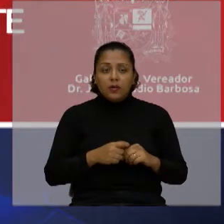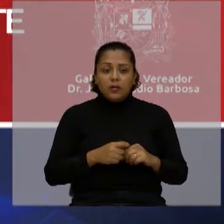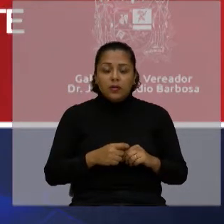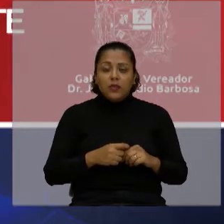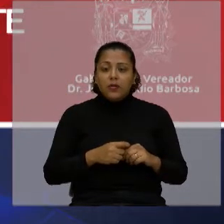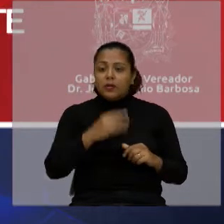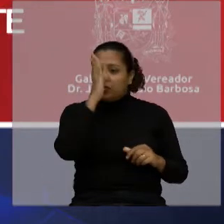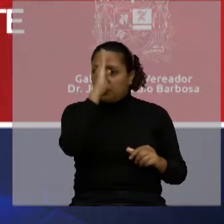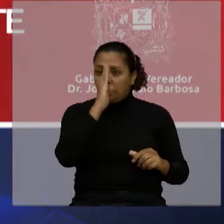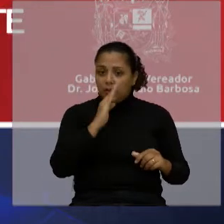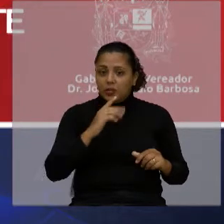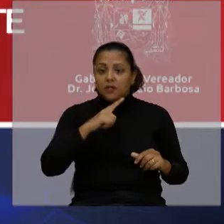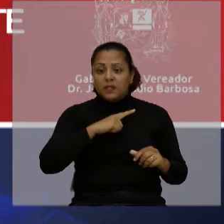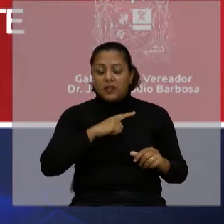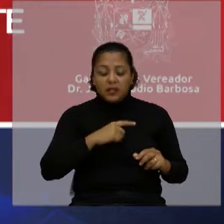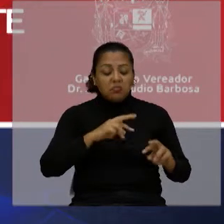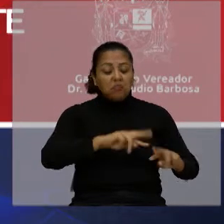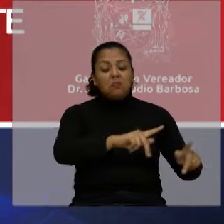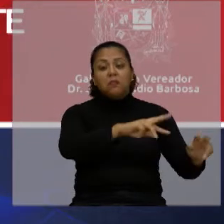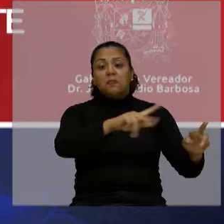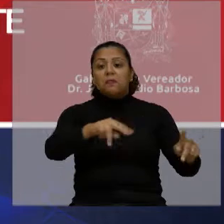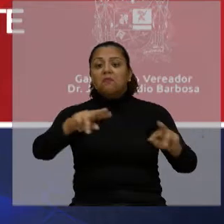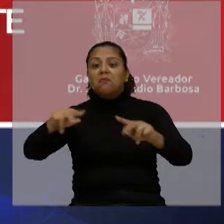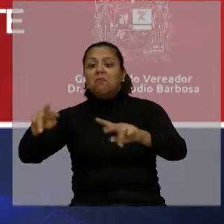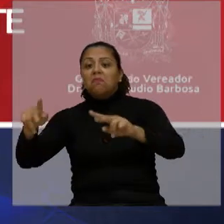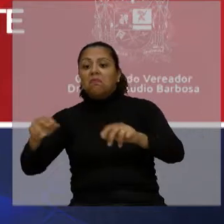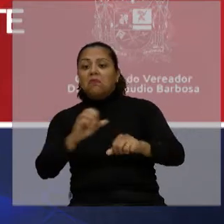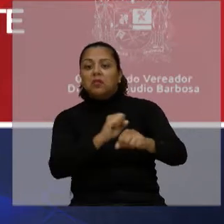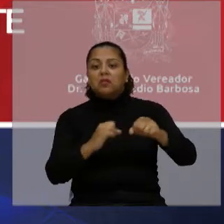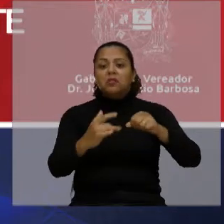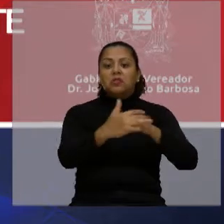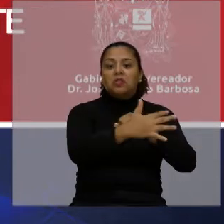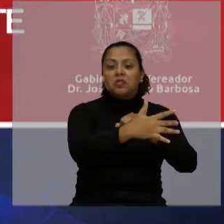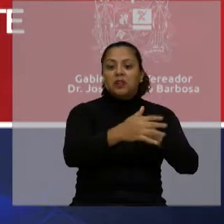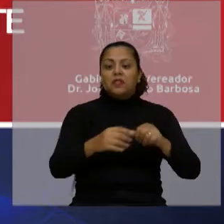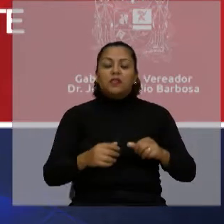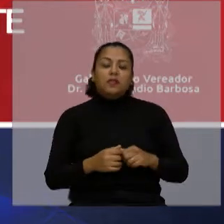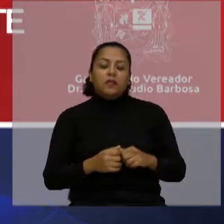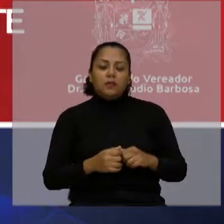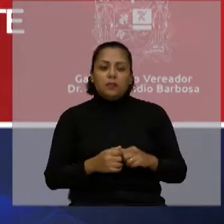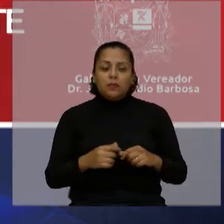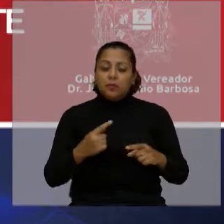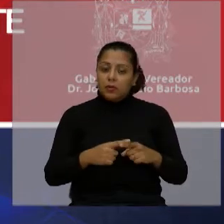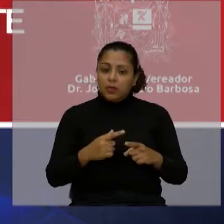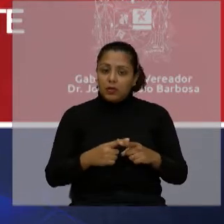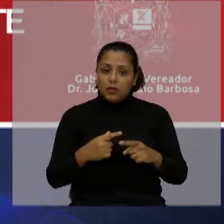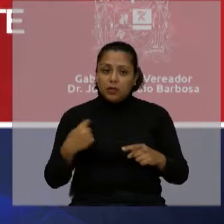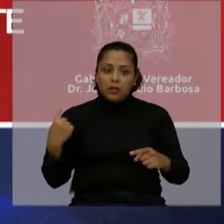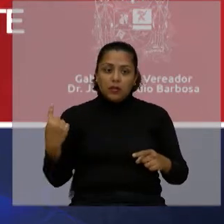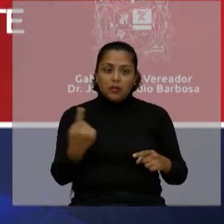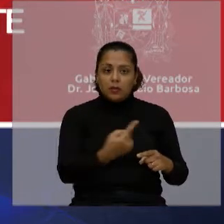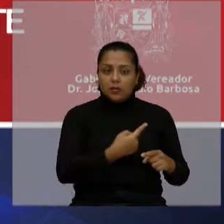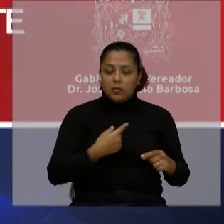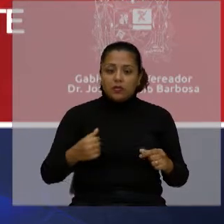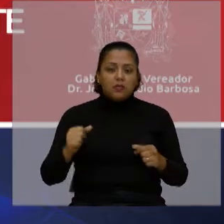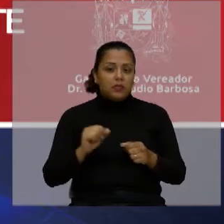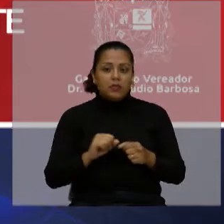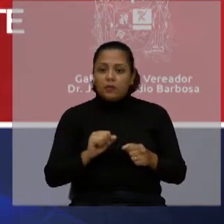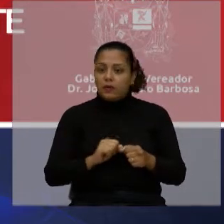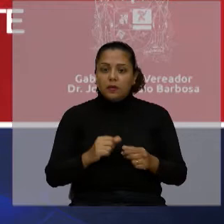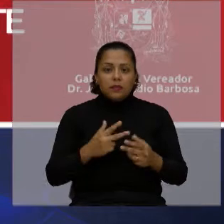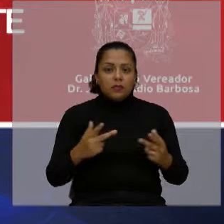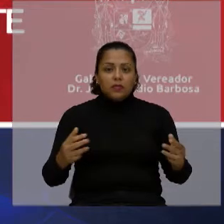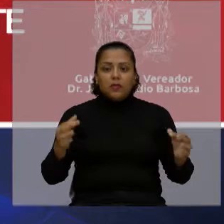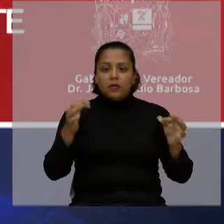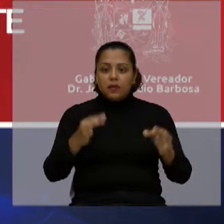virou mesmo, porque nós não fazemos a coisa certa. Quando eu digo nós, falamos nós aqui, nós